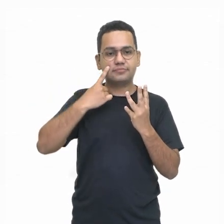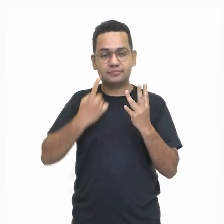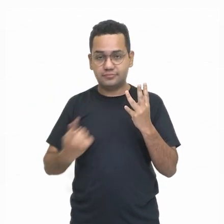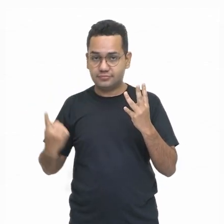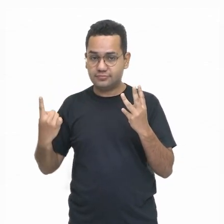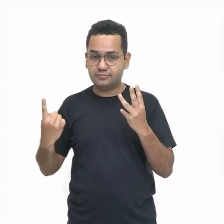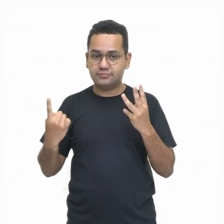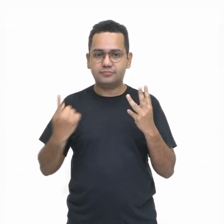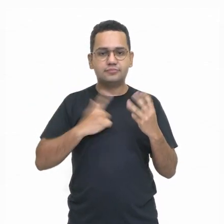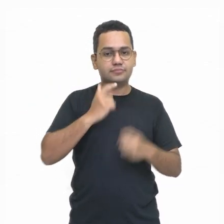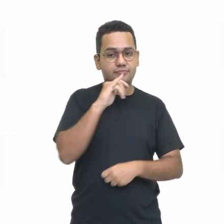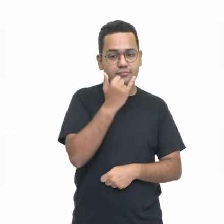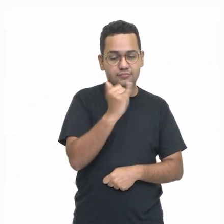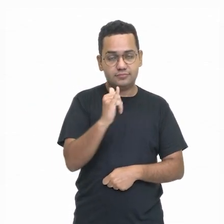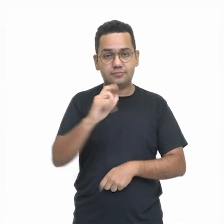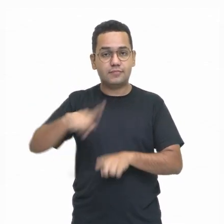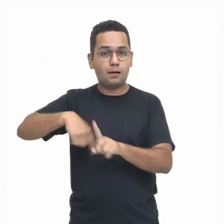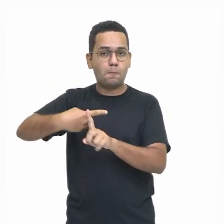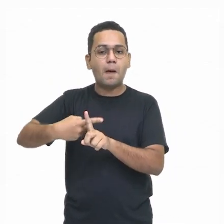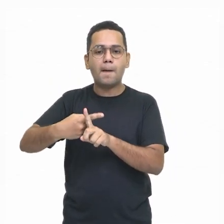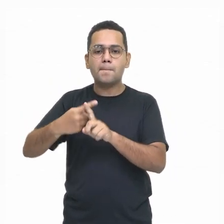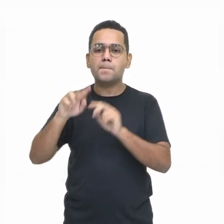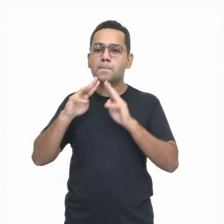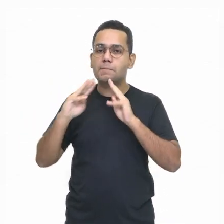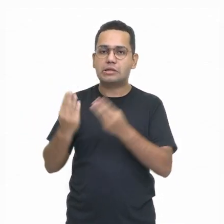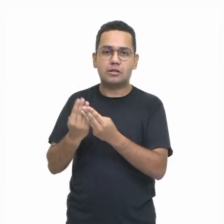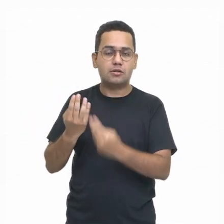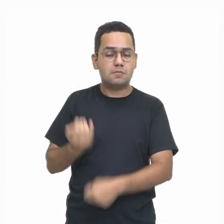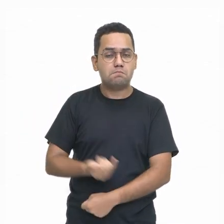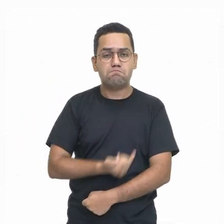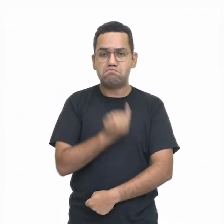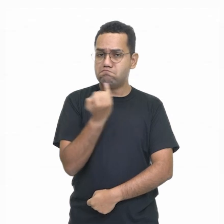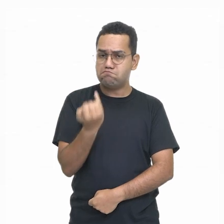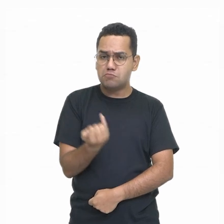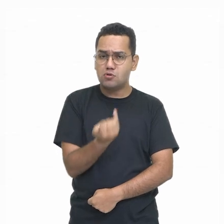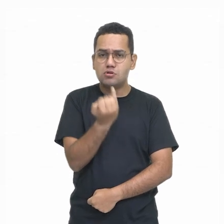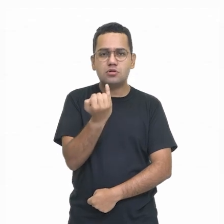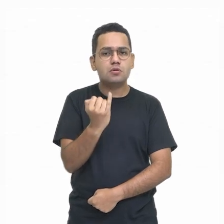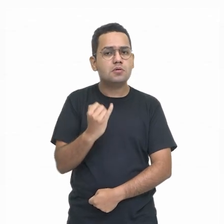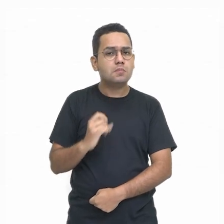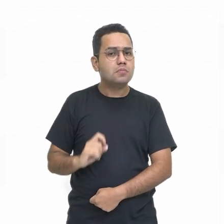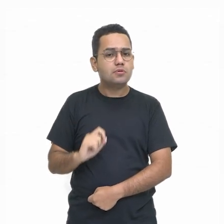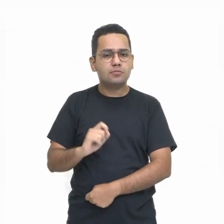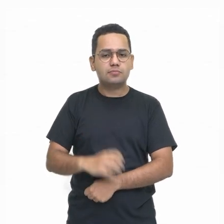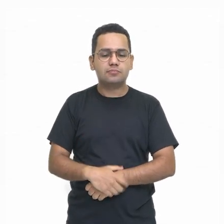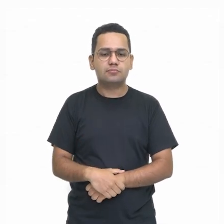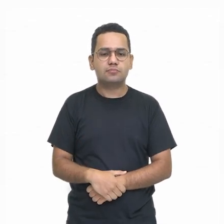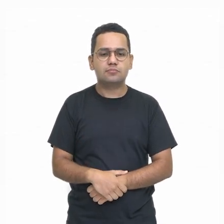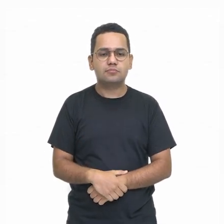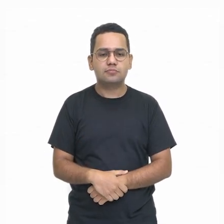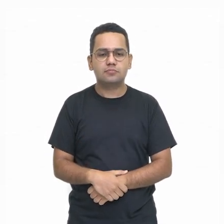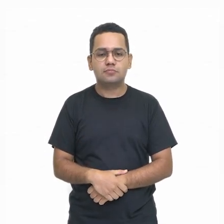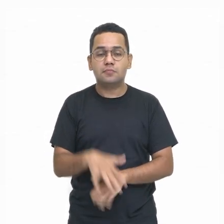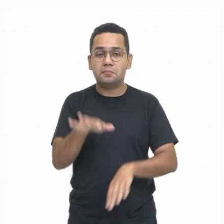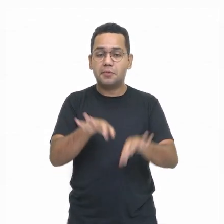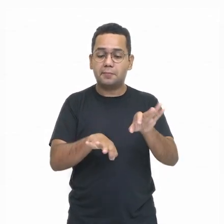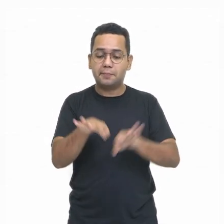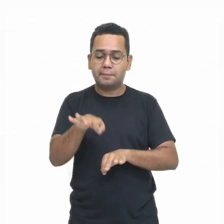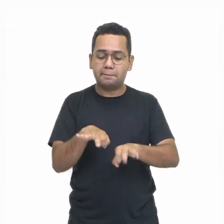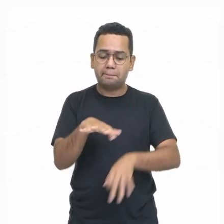matéria nos ecossistemas. É um processo fundamental para o funcionamento, né, e